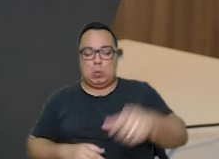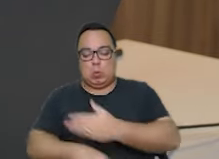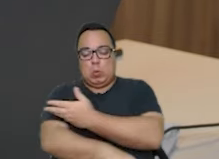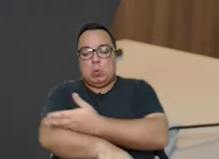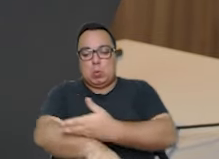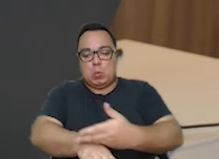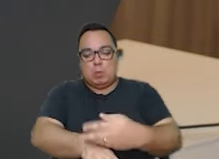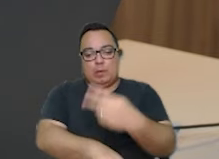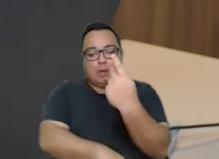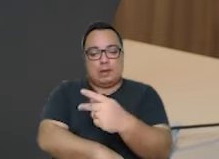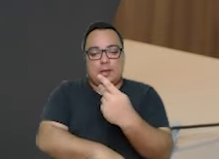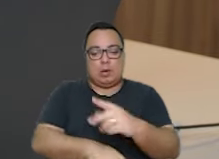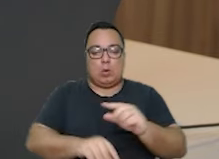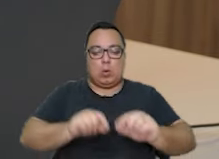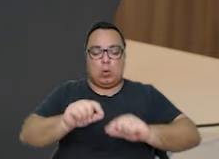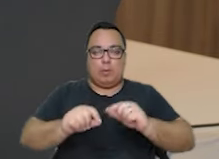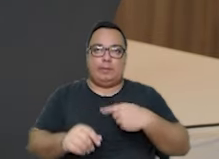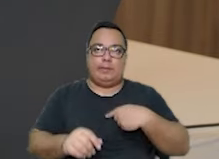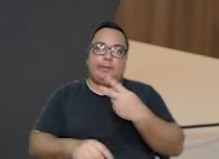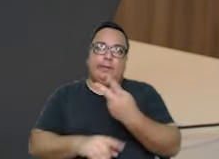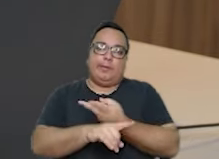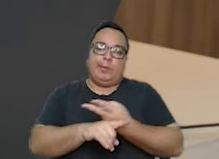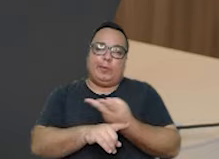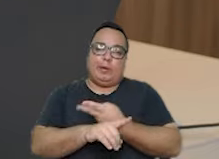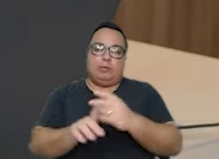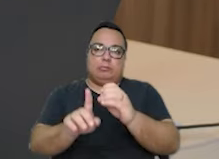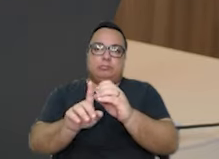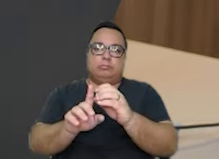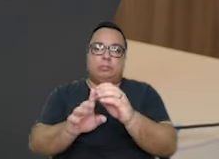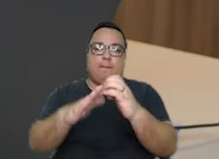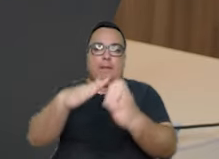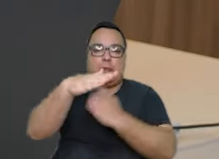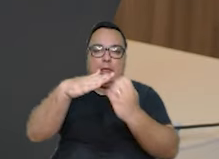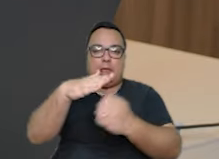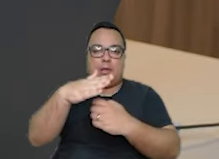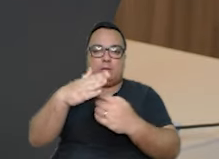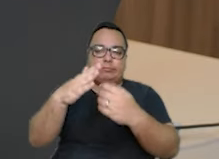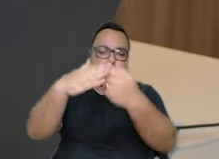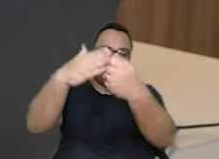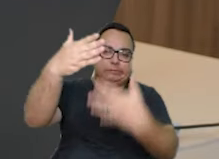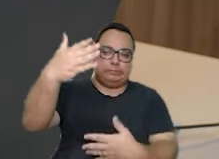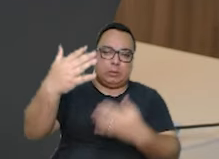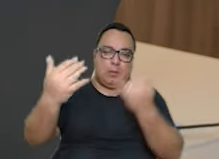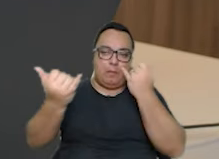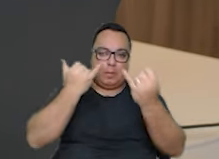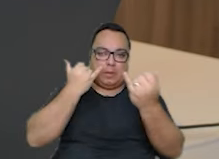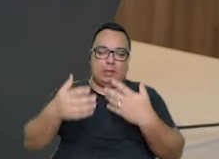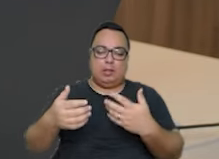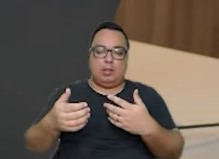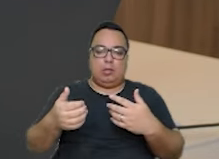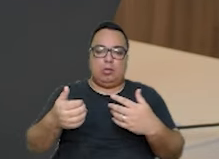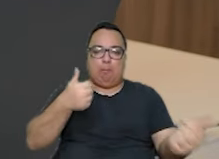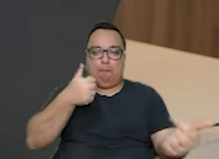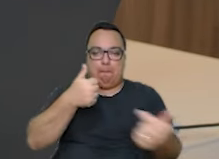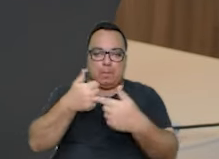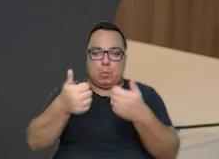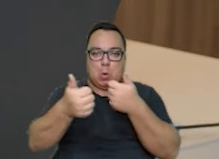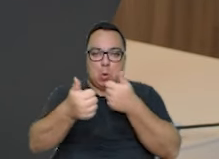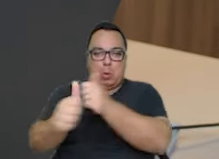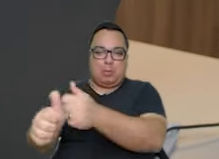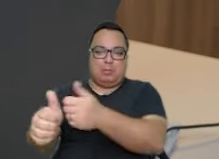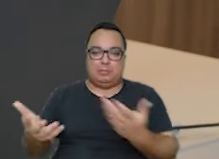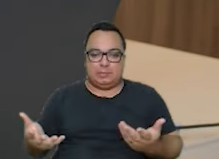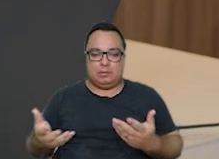eh na hora de buscar uma empresa de saber informação de seguir um perfil o cliente também tem essa expectativa